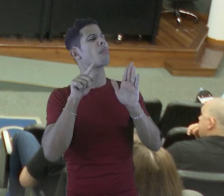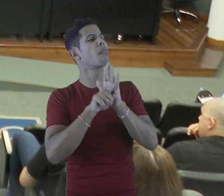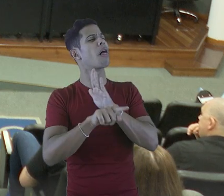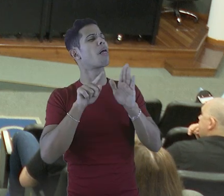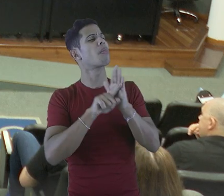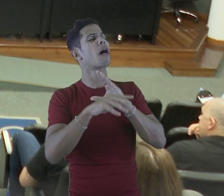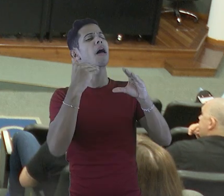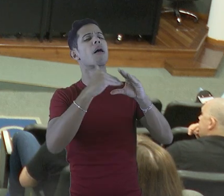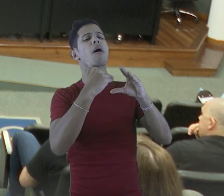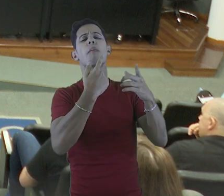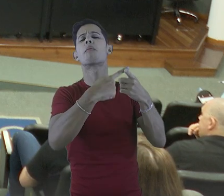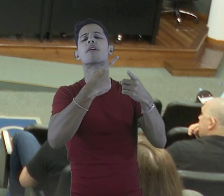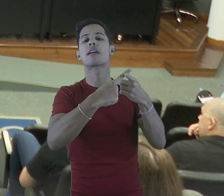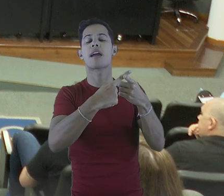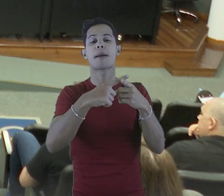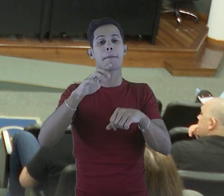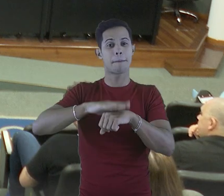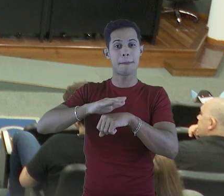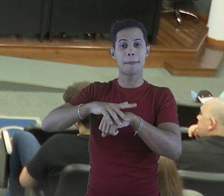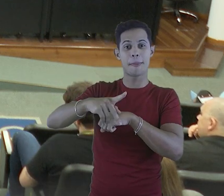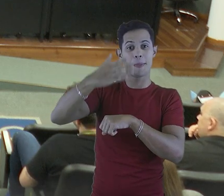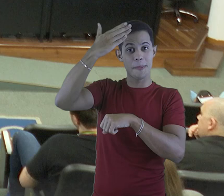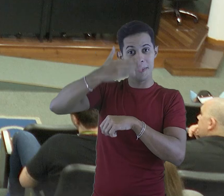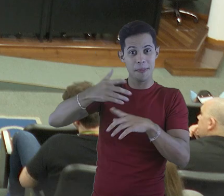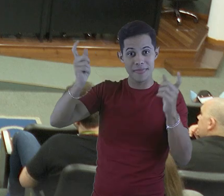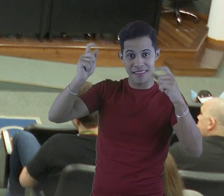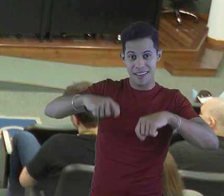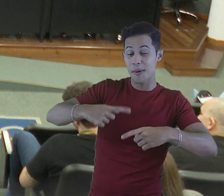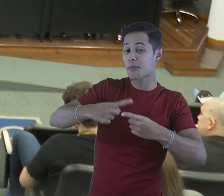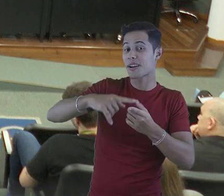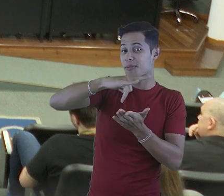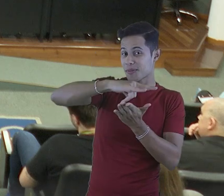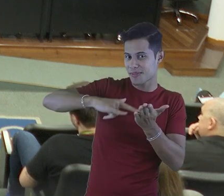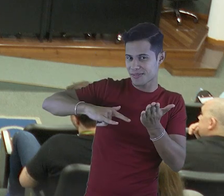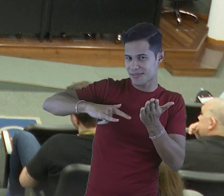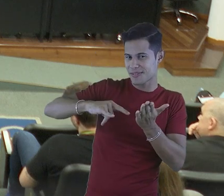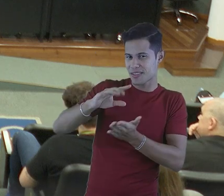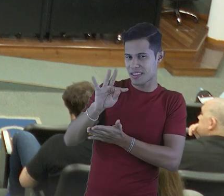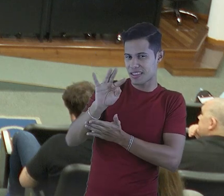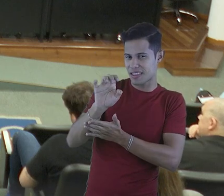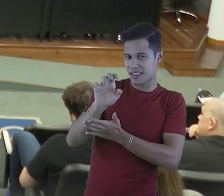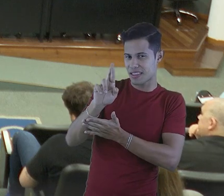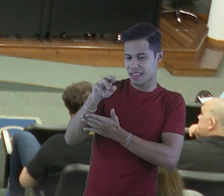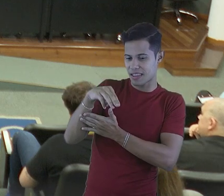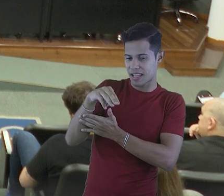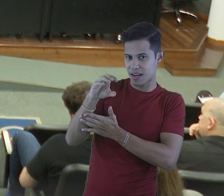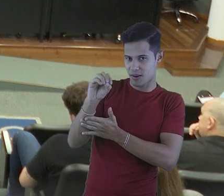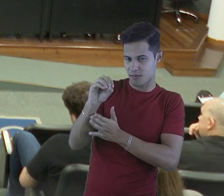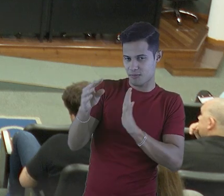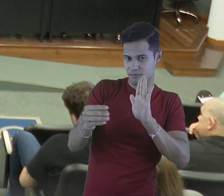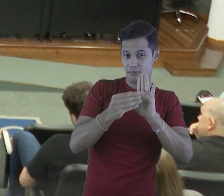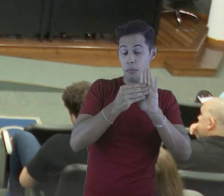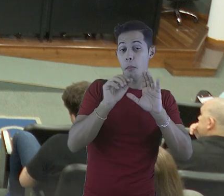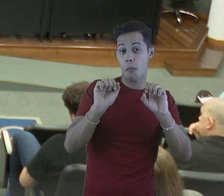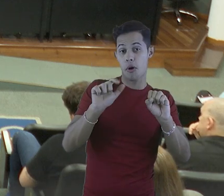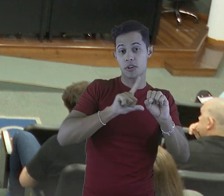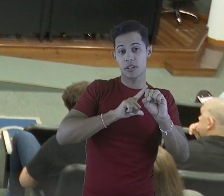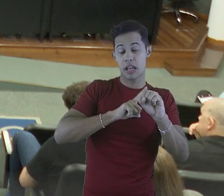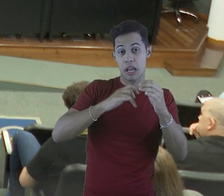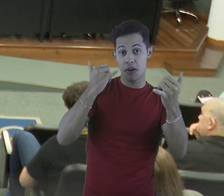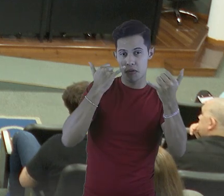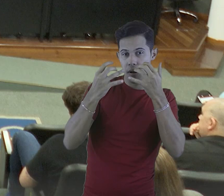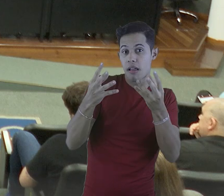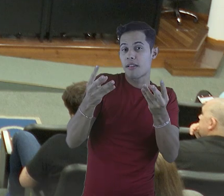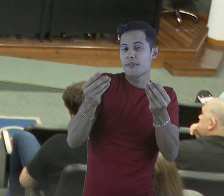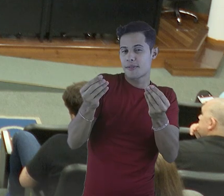informação você tem como comprovar lembre-se o seguinte quando você tem o termo de compartilhamento você pode ter informações sensíveis que saem